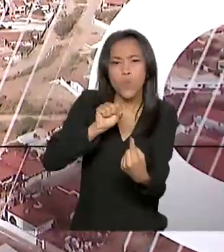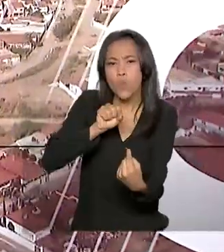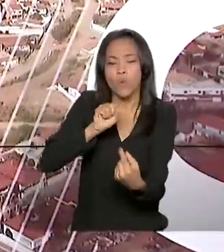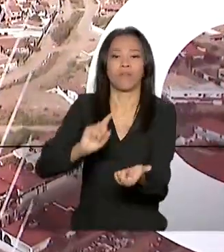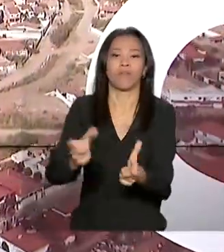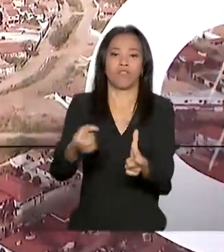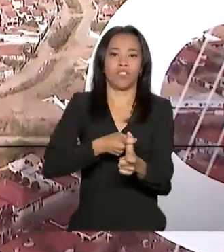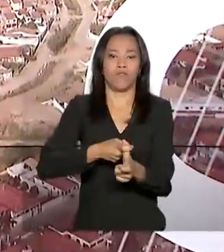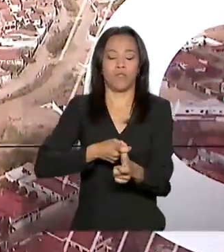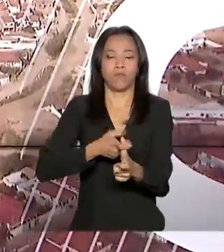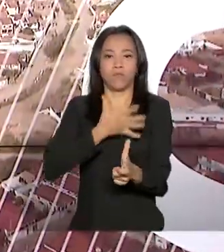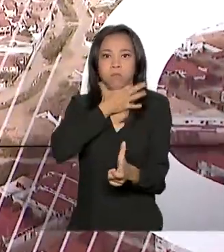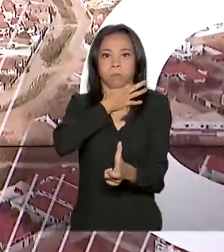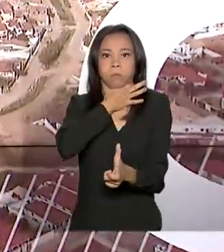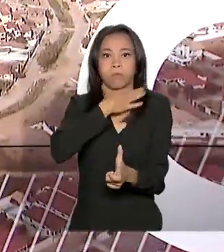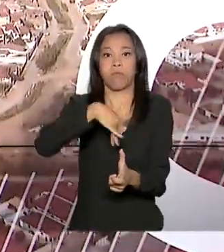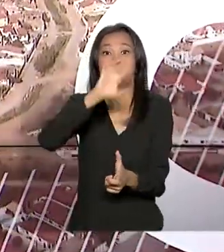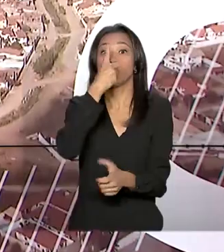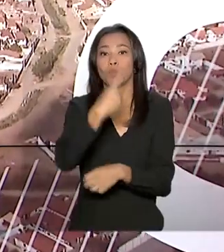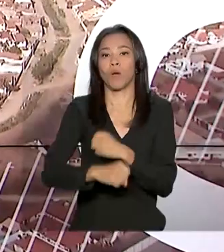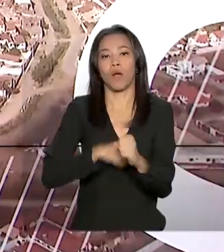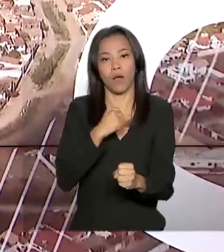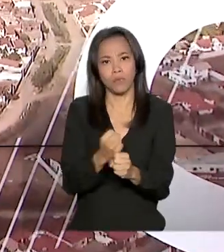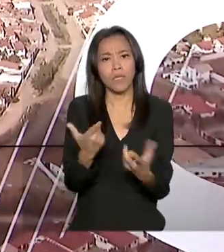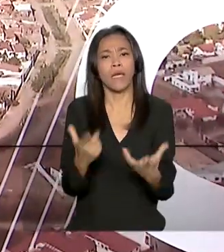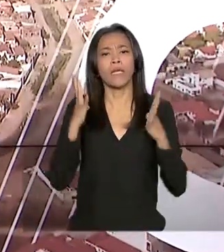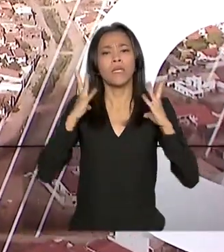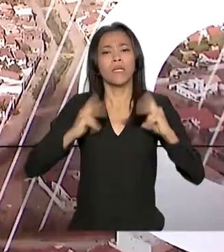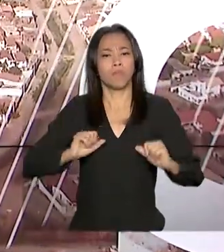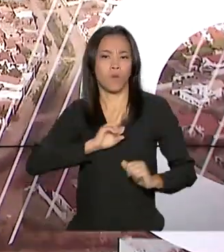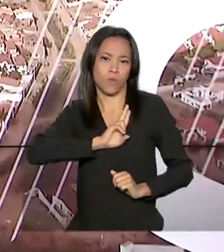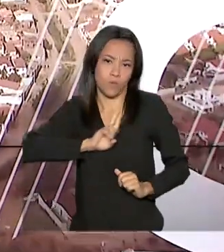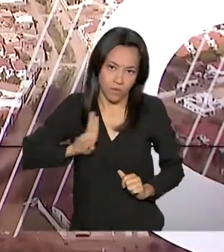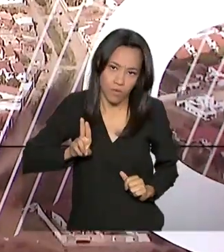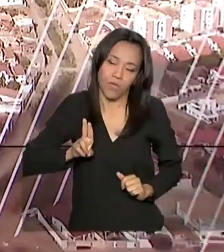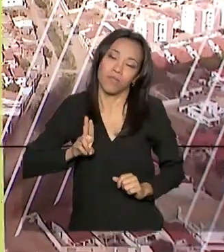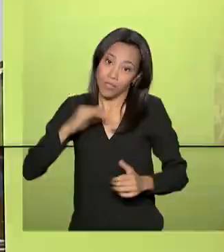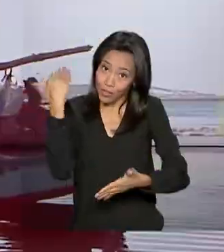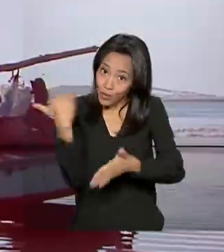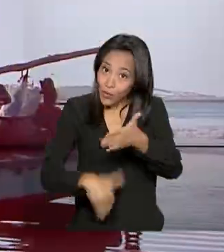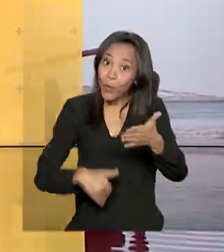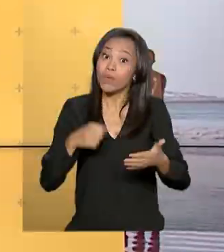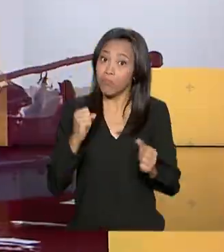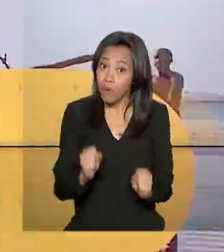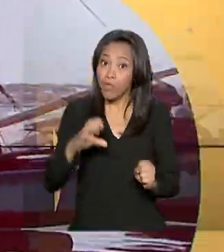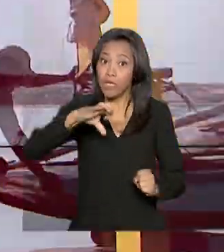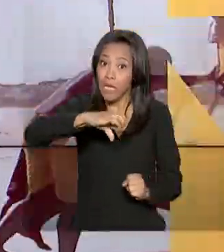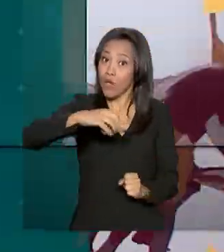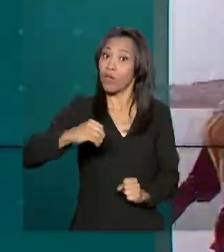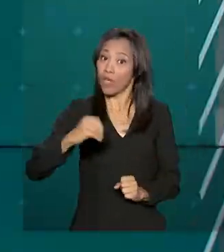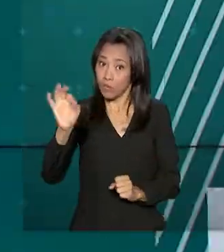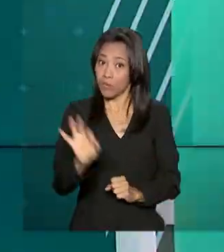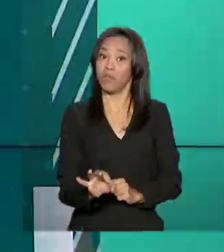mais de um ano e querem limpar o nome na praça os descontos podem chegar a 90%